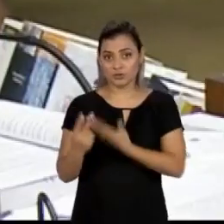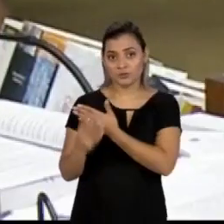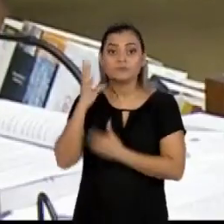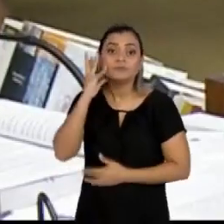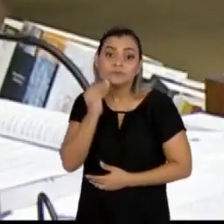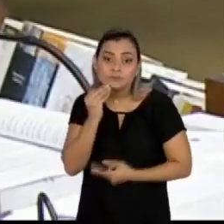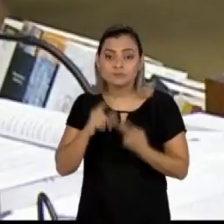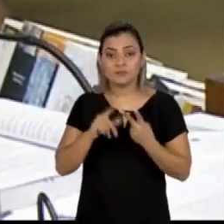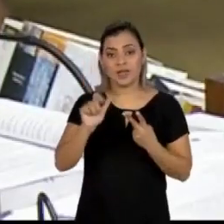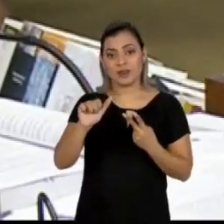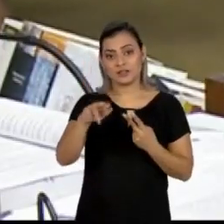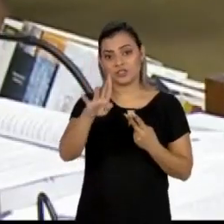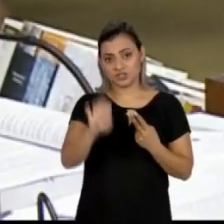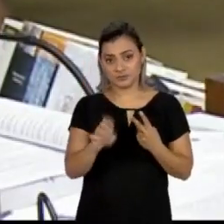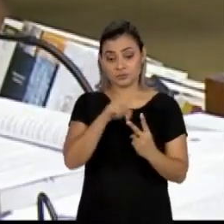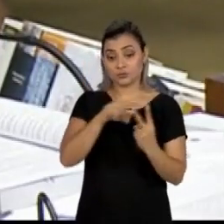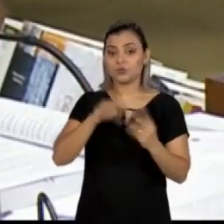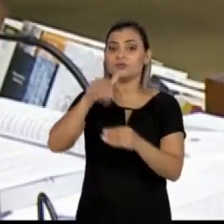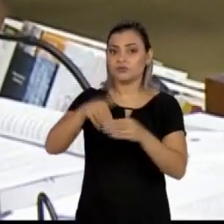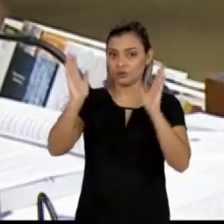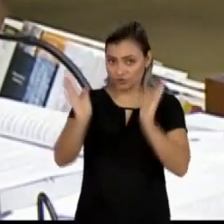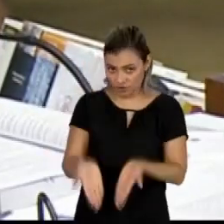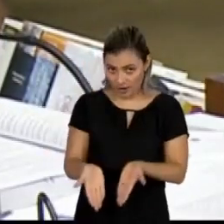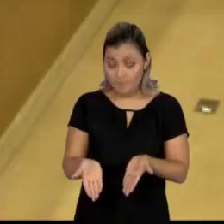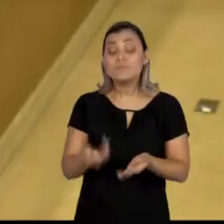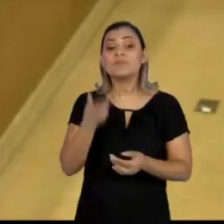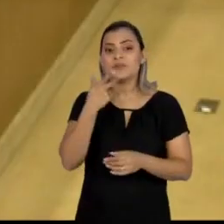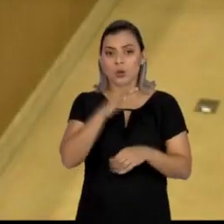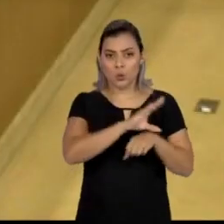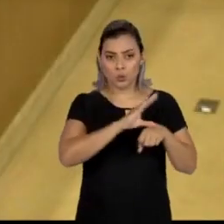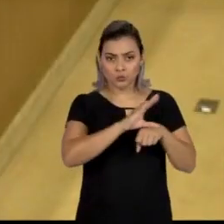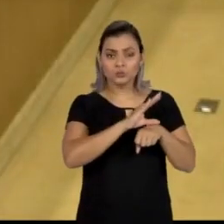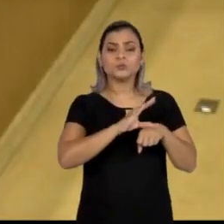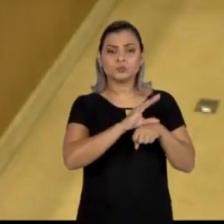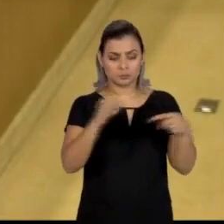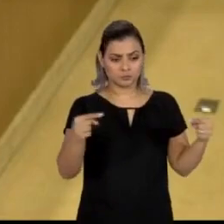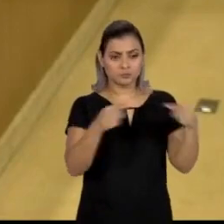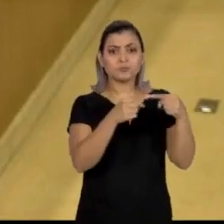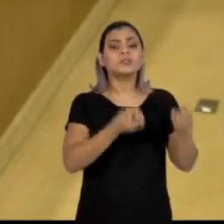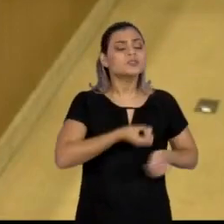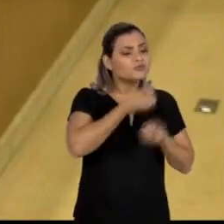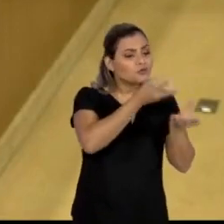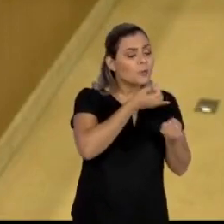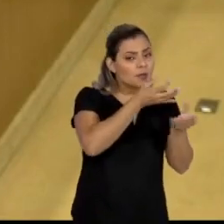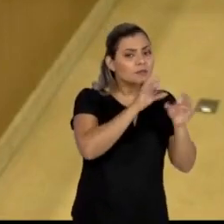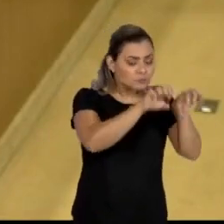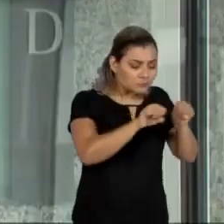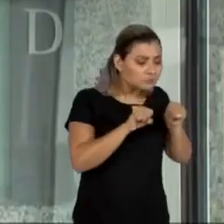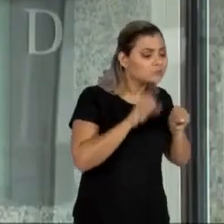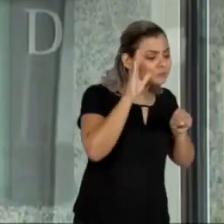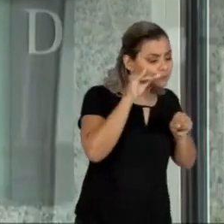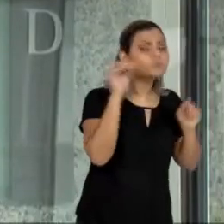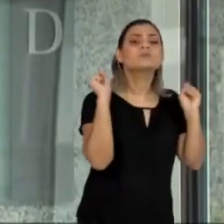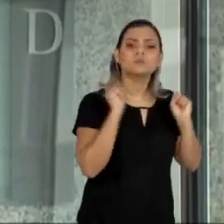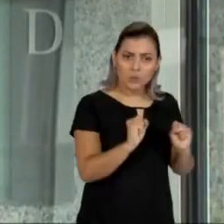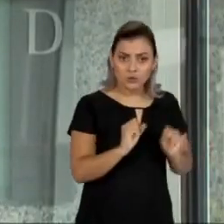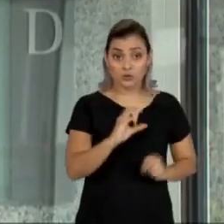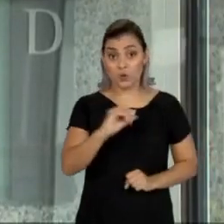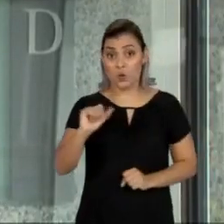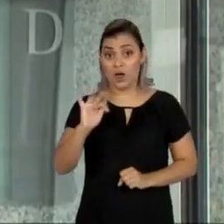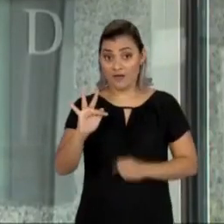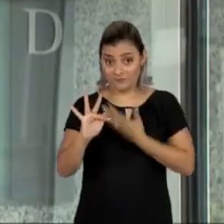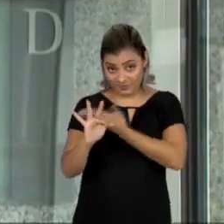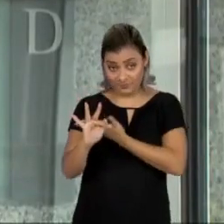e Alexandre de Moraes. Eles consideraram constitucional o compartilhamento de dados por órgãos de inteligência, como o